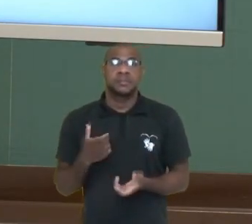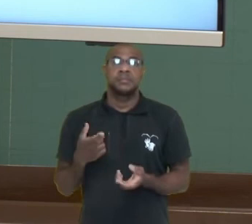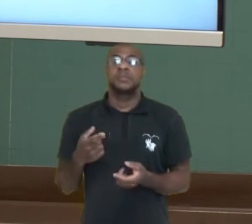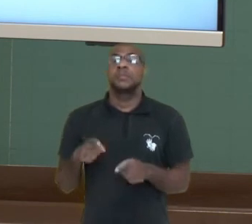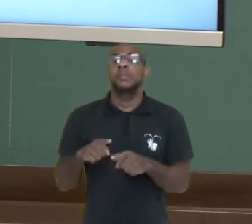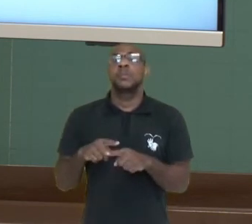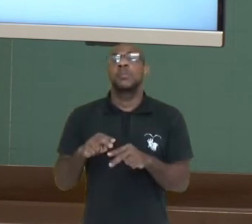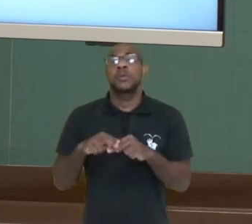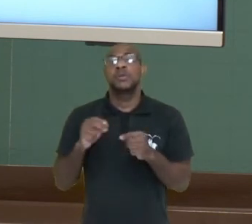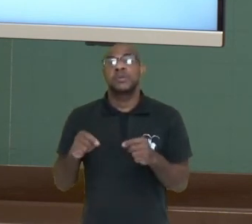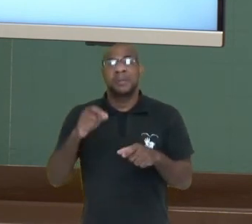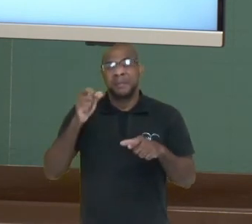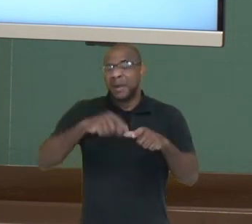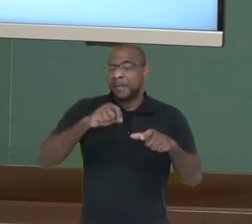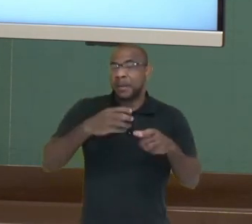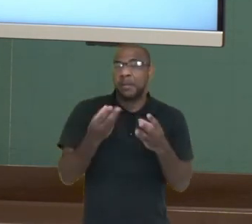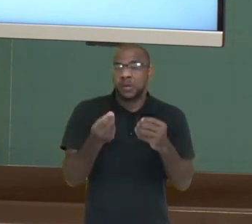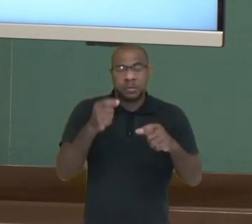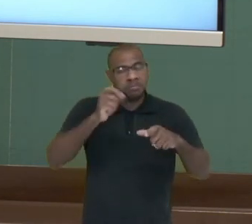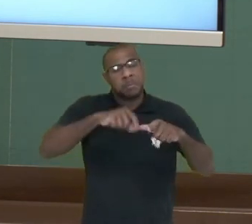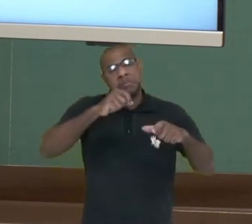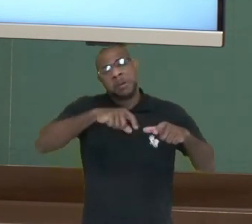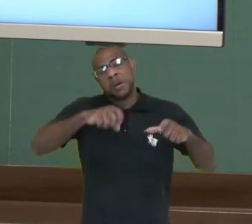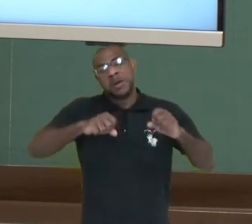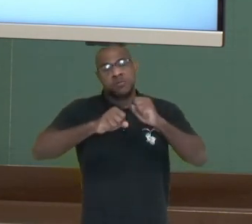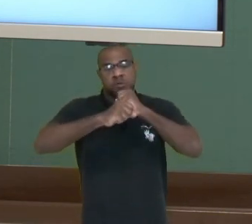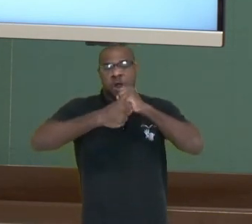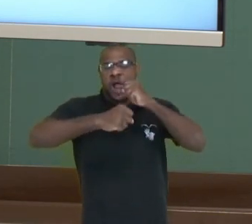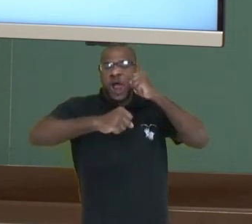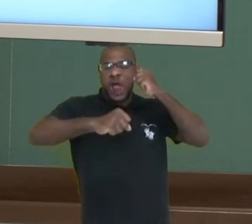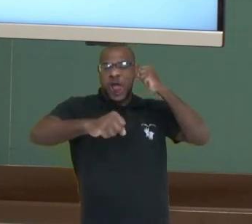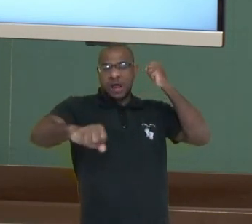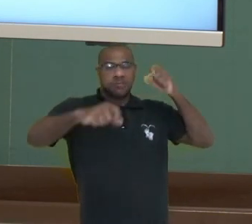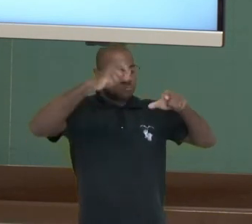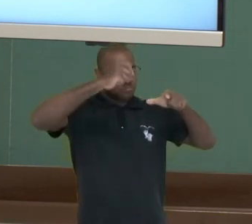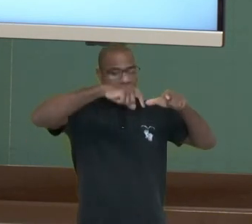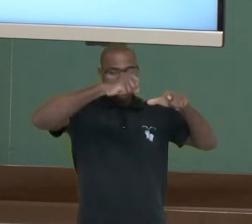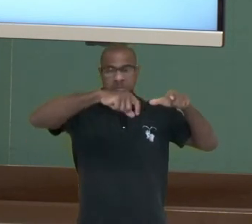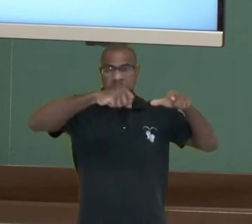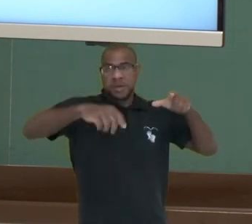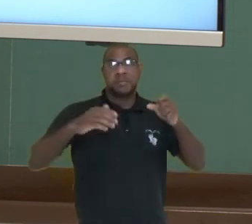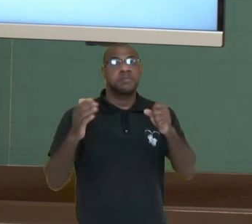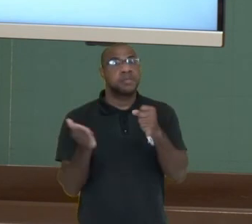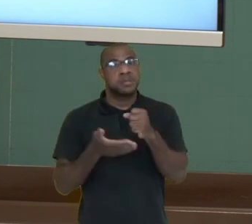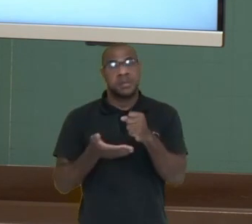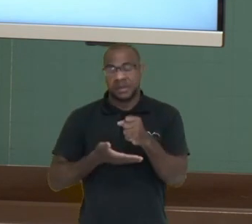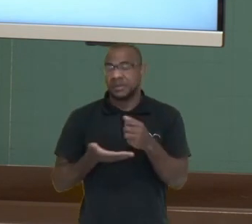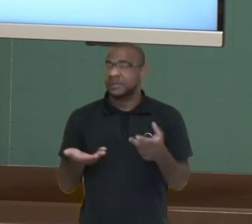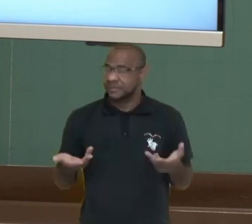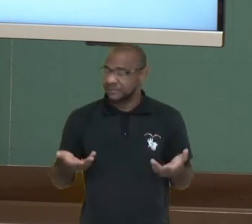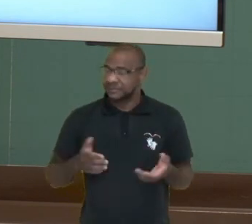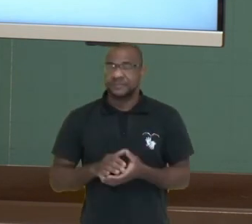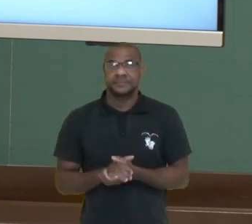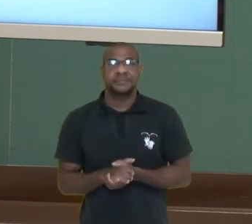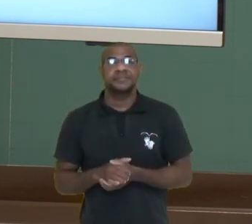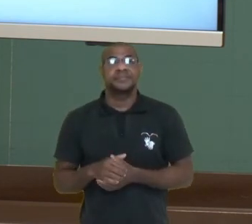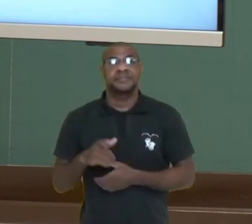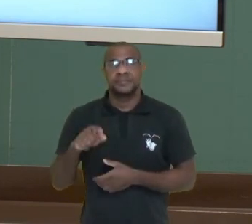escala, né, plantam em grandes áreas monocultoras para colher e esse produto todo vai